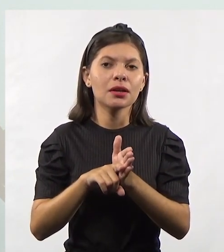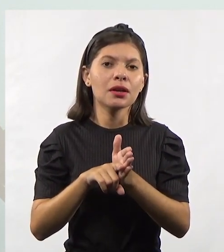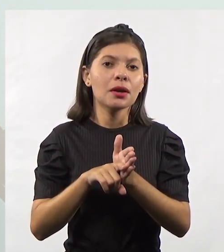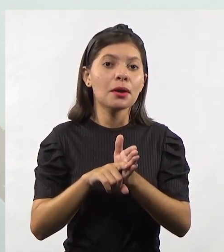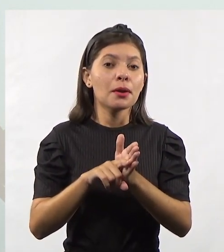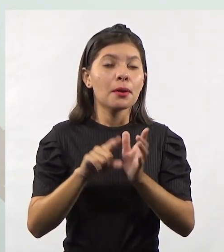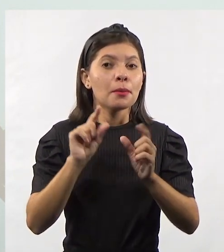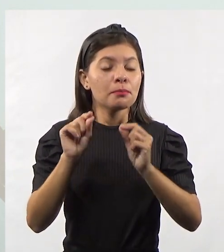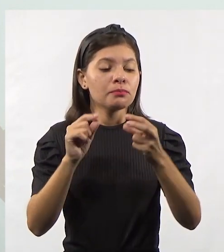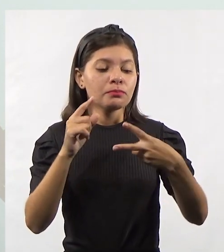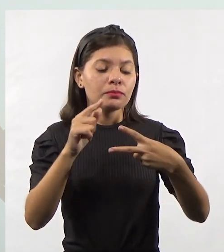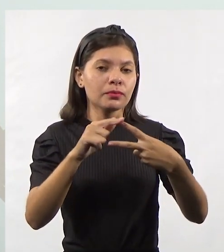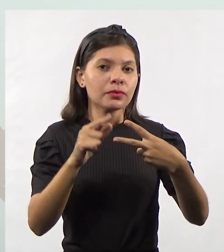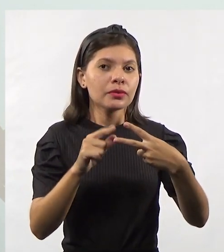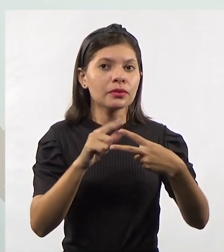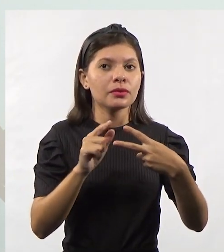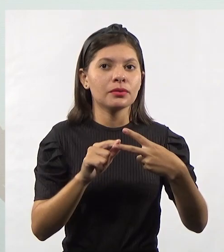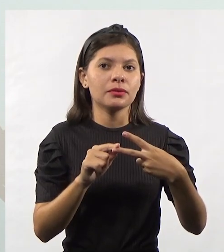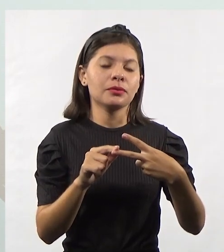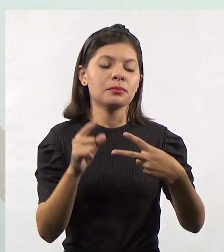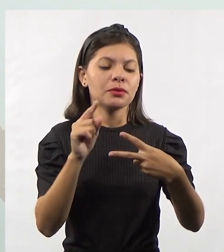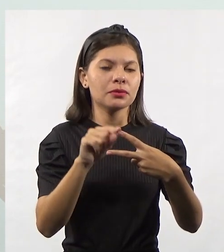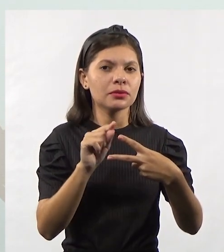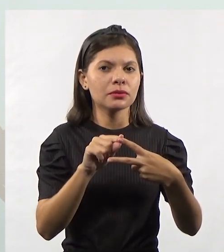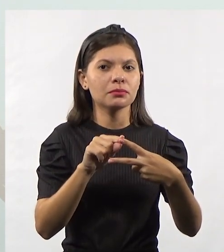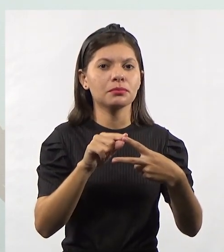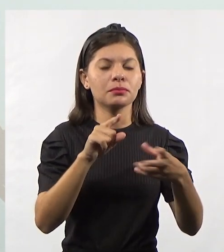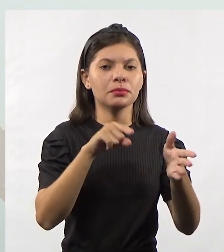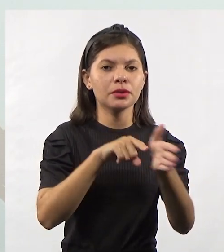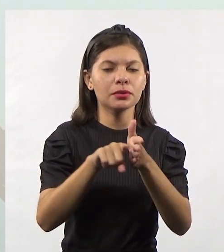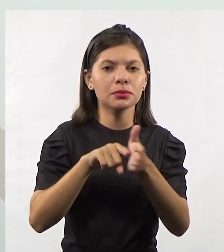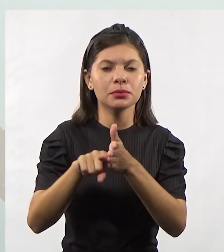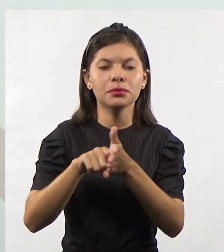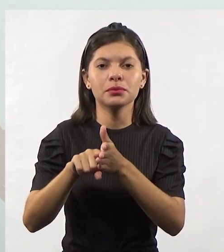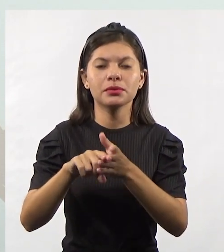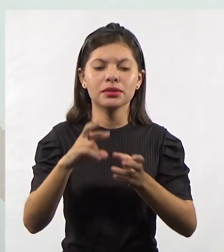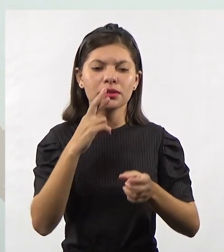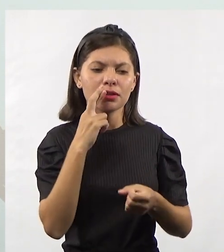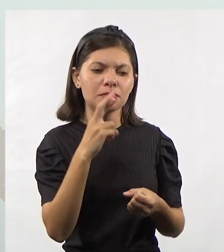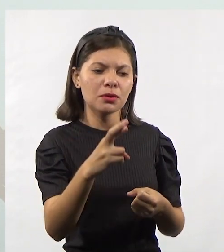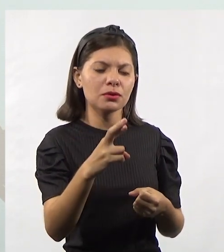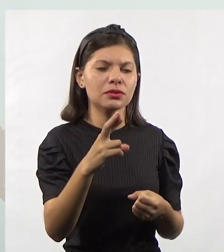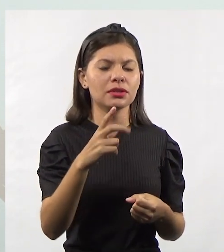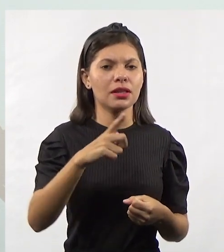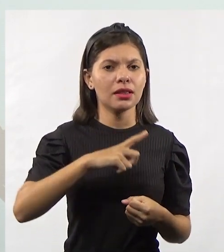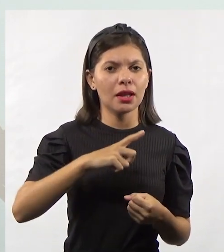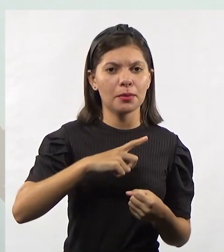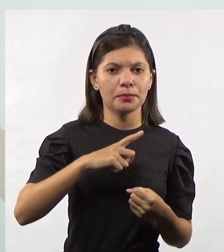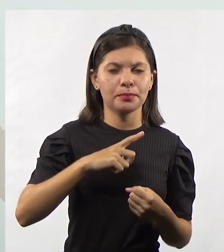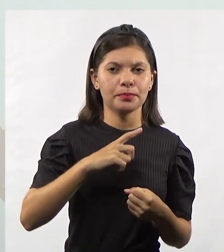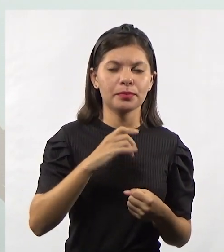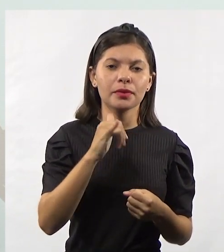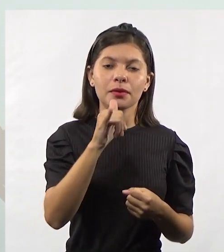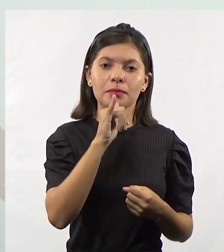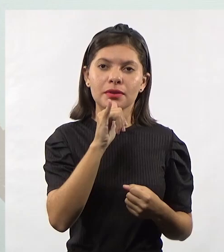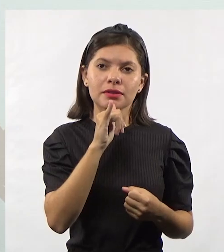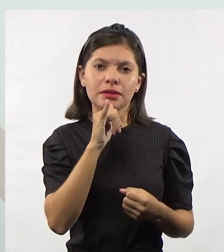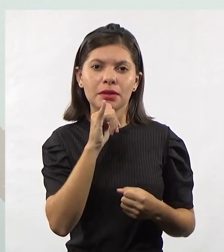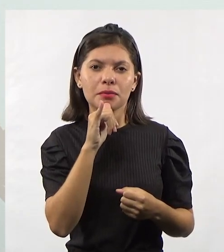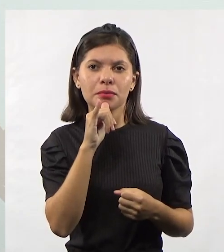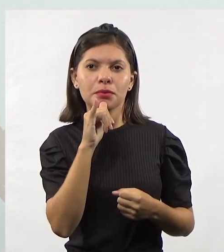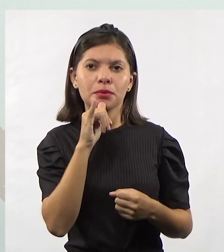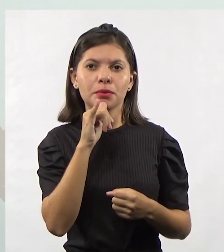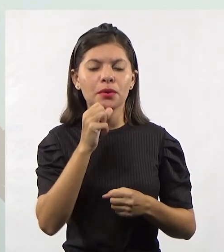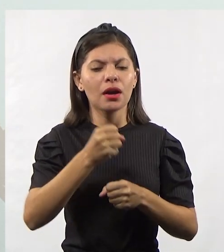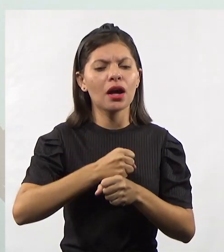ser fechadas ou abertas O que são perguntas fechadas onde já tem as respostas por exemplo Em que ano você estudou